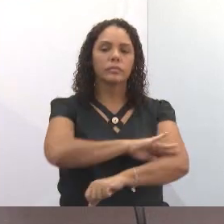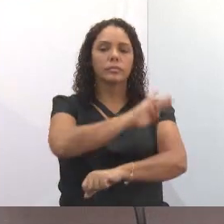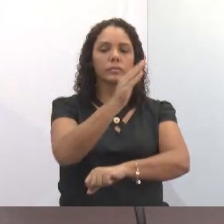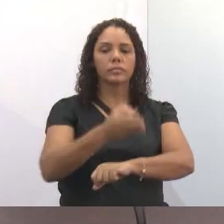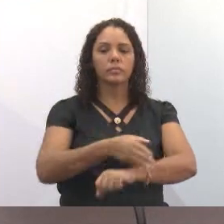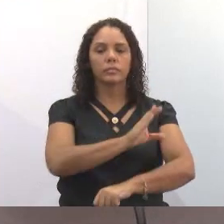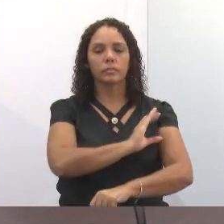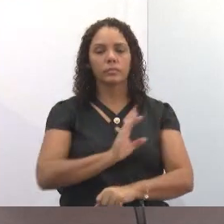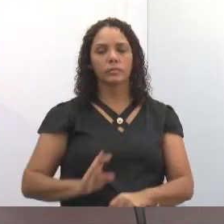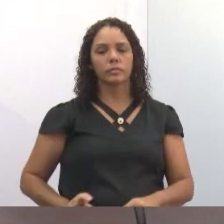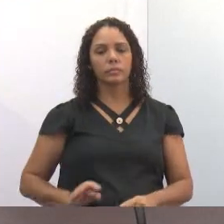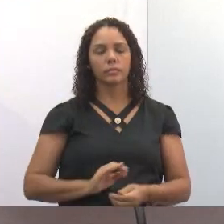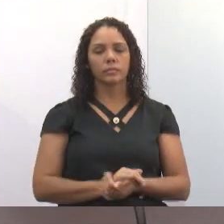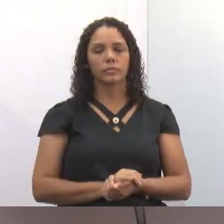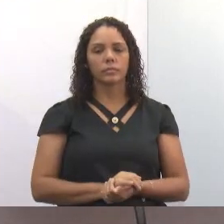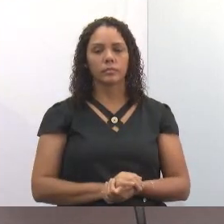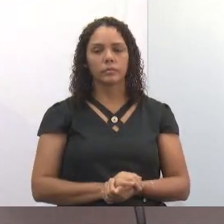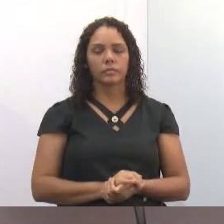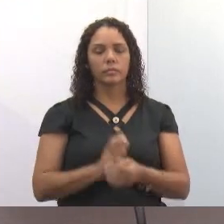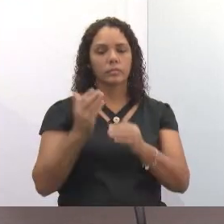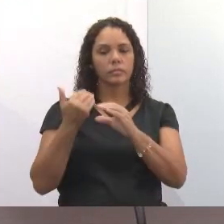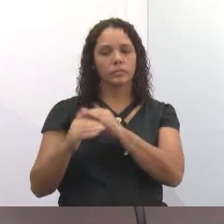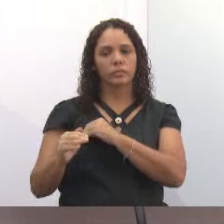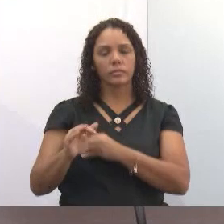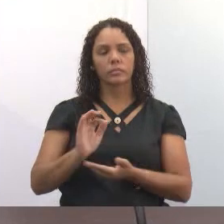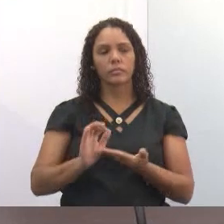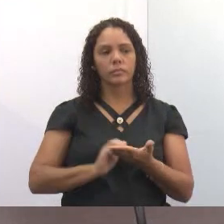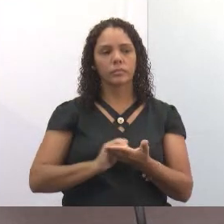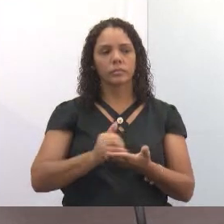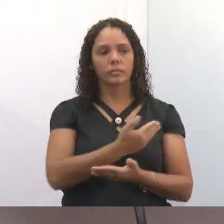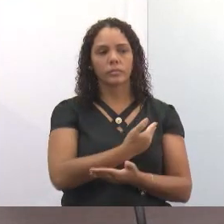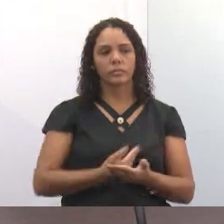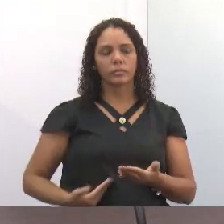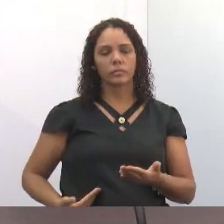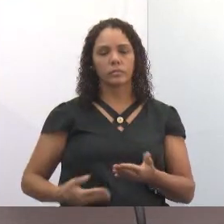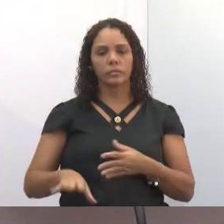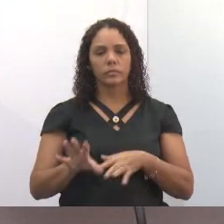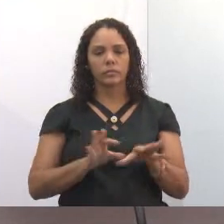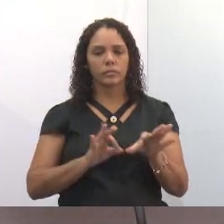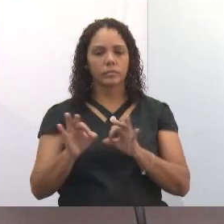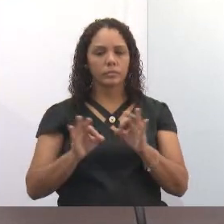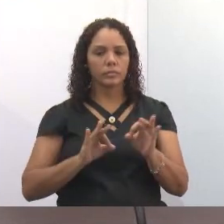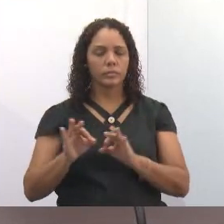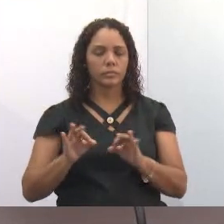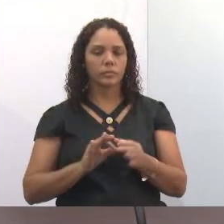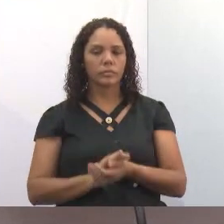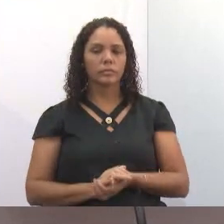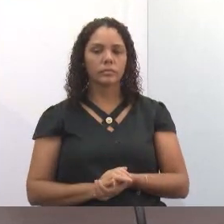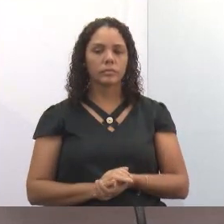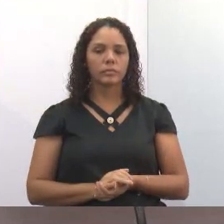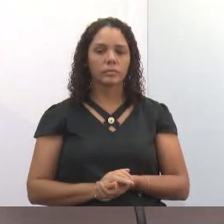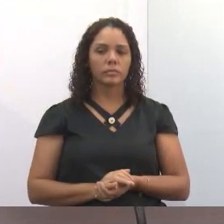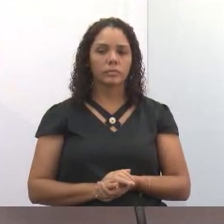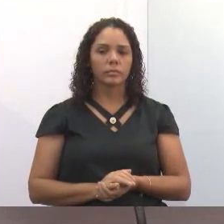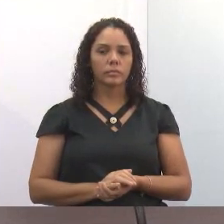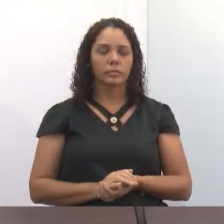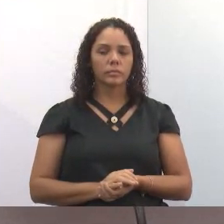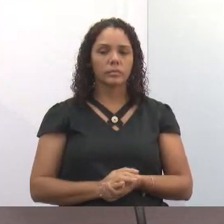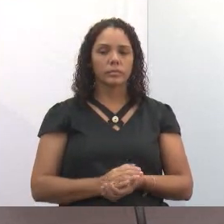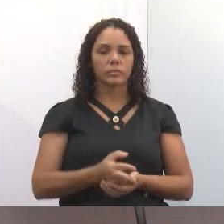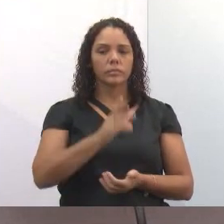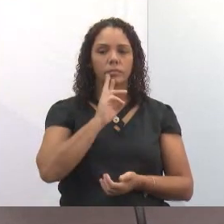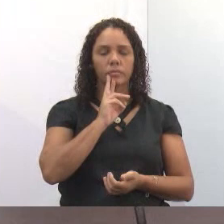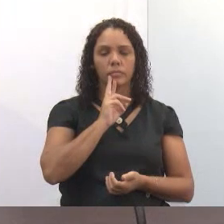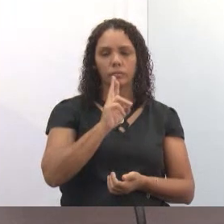Cristo, feito à Secretaria de Governo e Planejamento. Prezados, em resposta ao pedido de informação